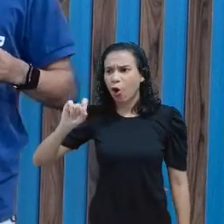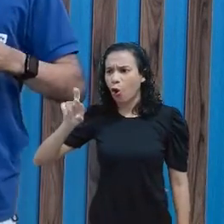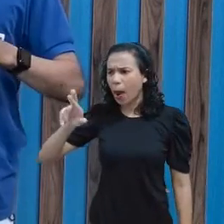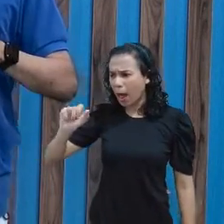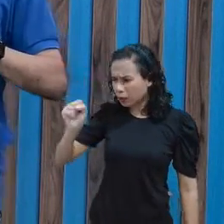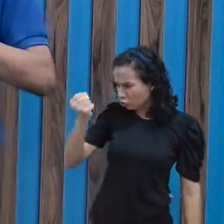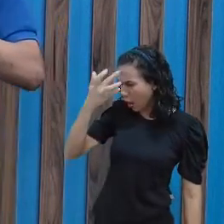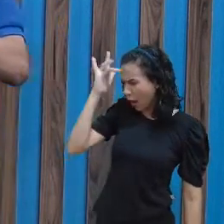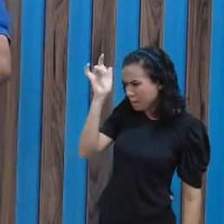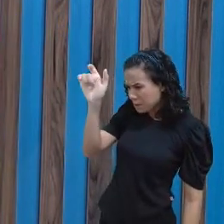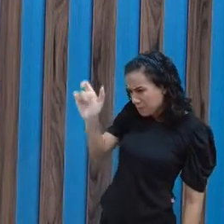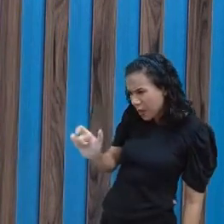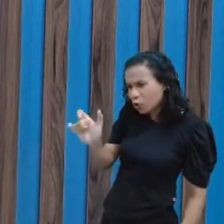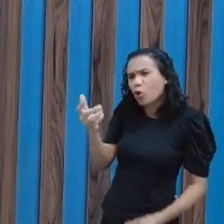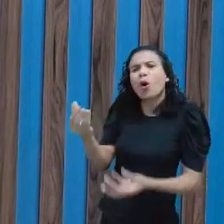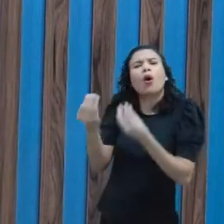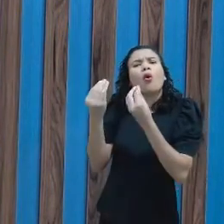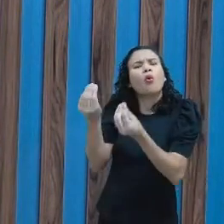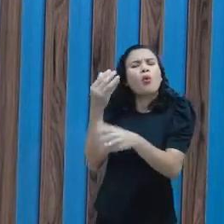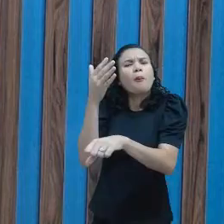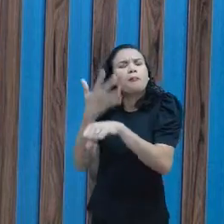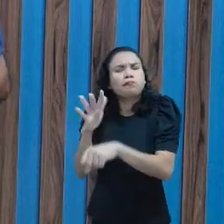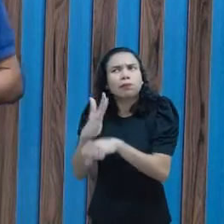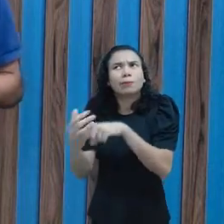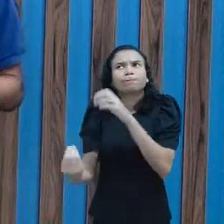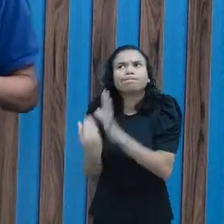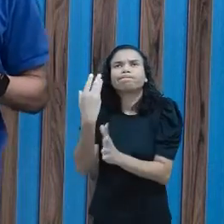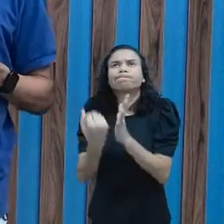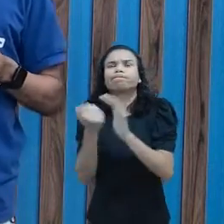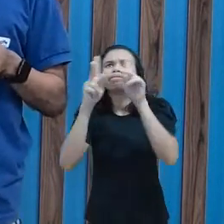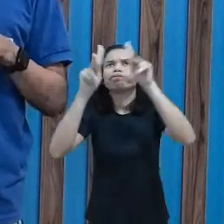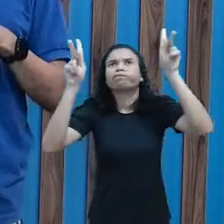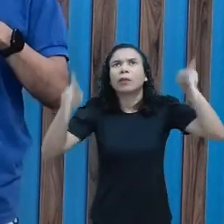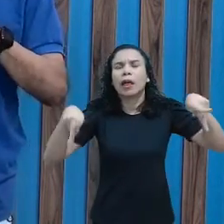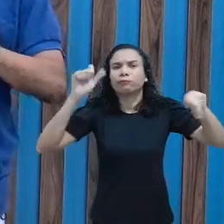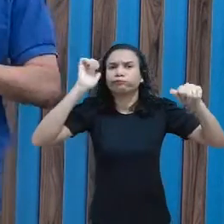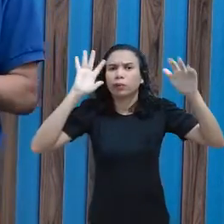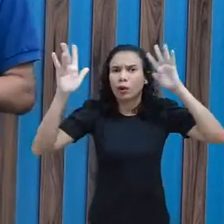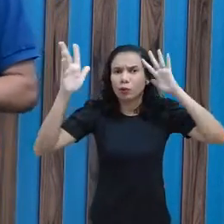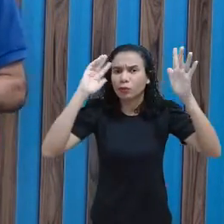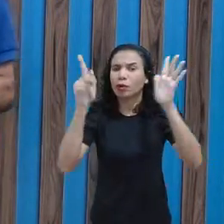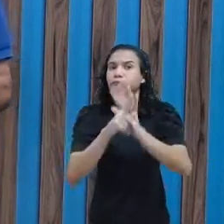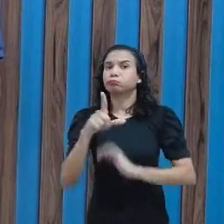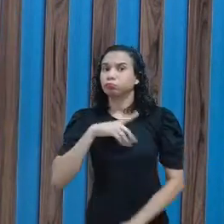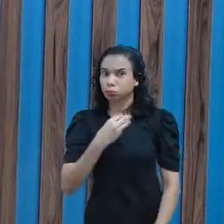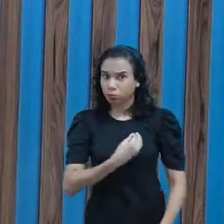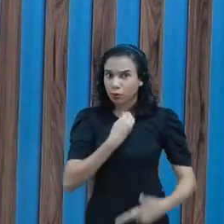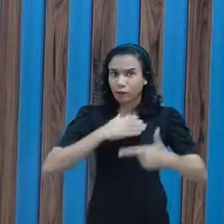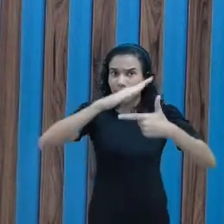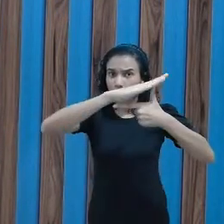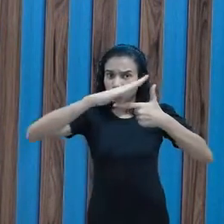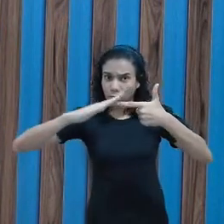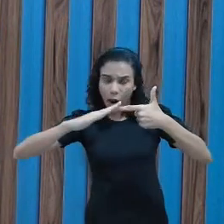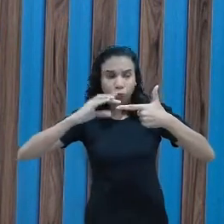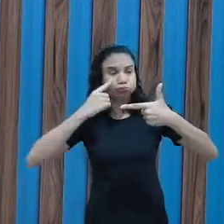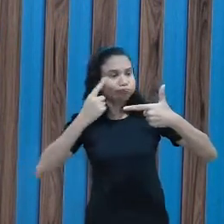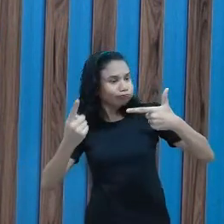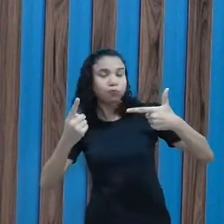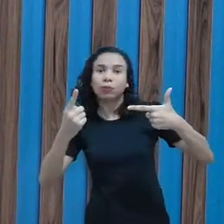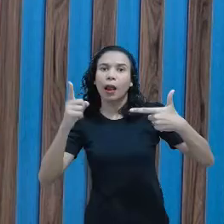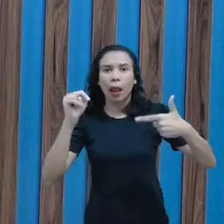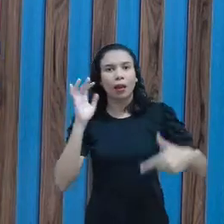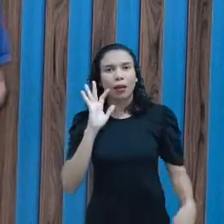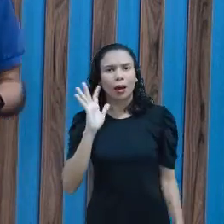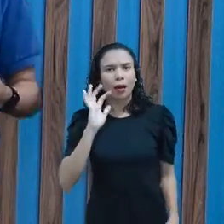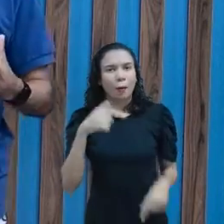ele, como é que ele fazia para poder construir as informações aí necessárias para o triângulo retângulo. Foi aula massa, né? Só